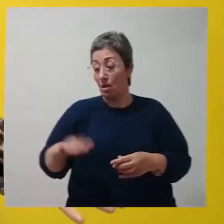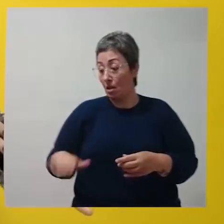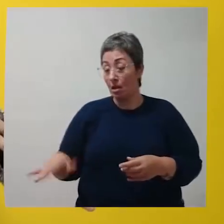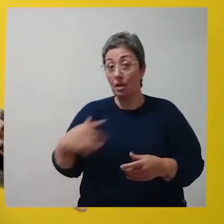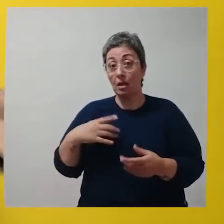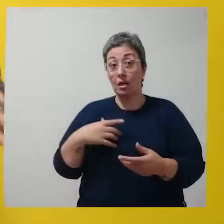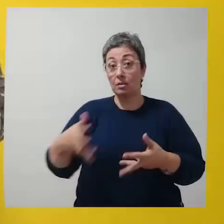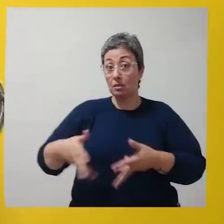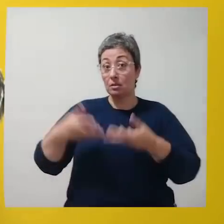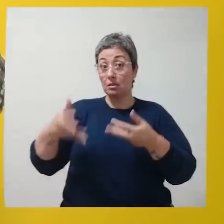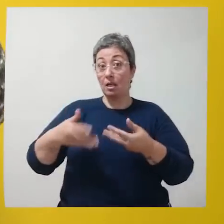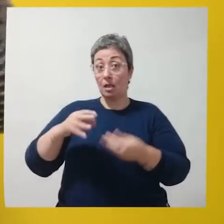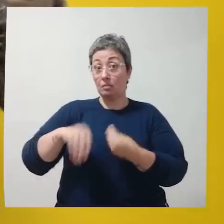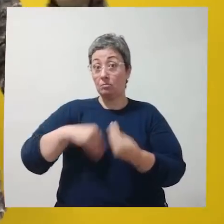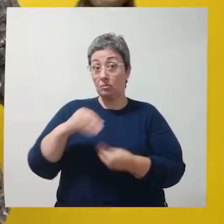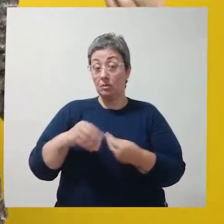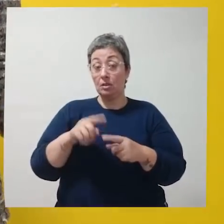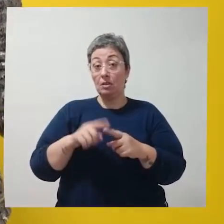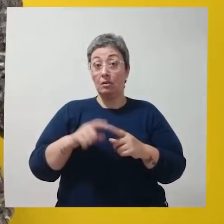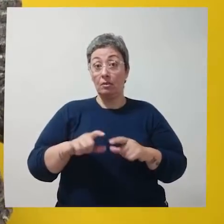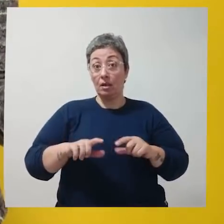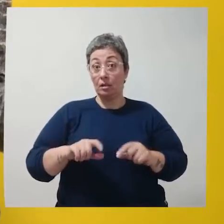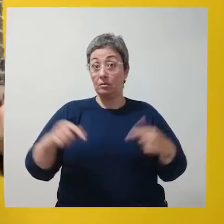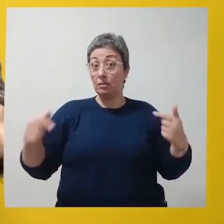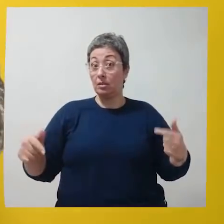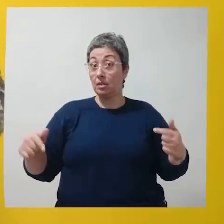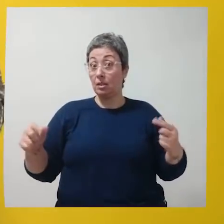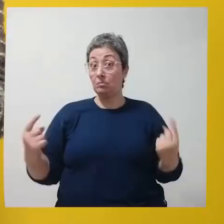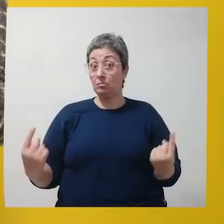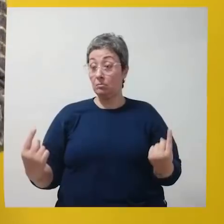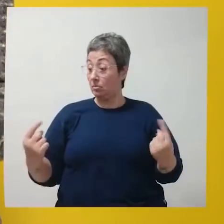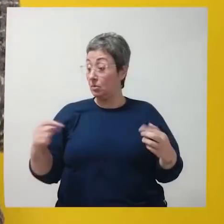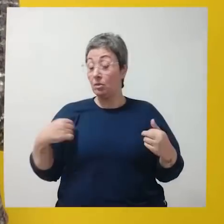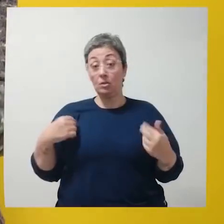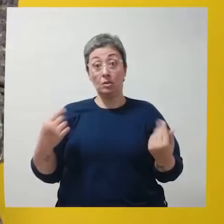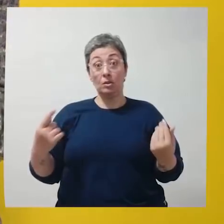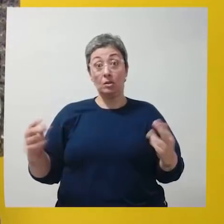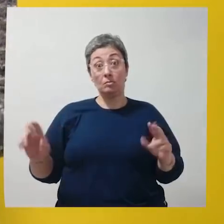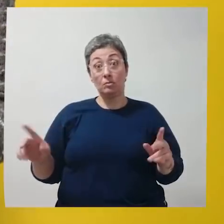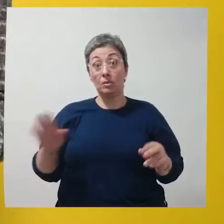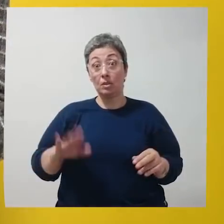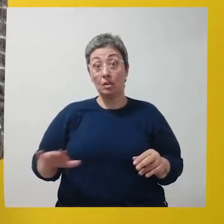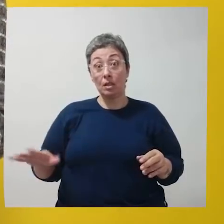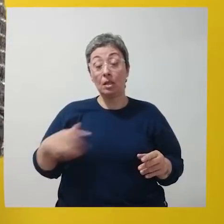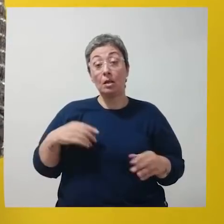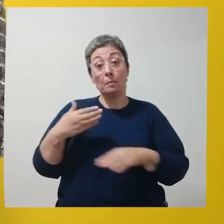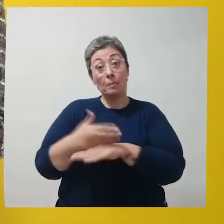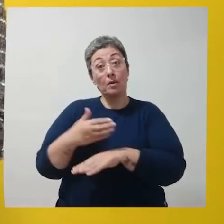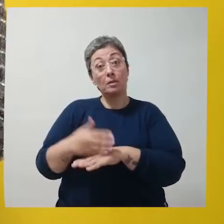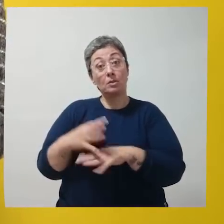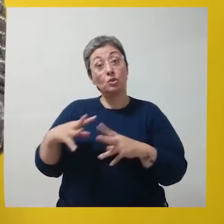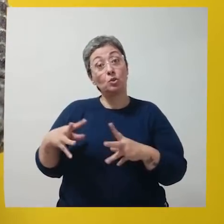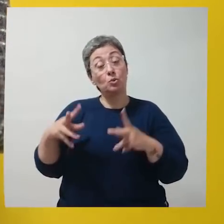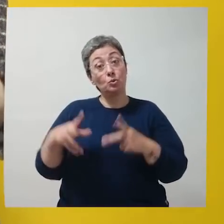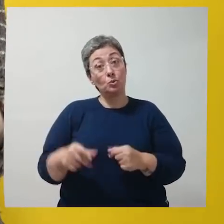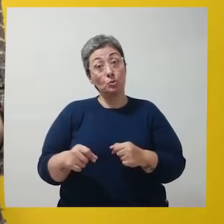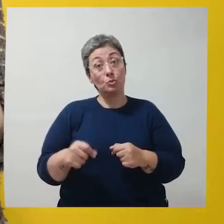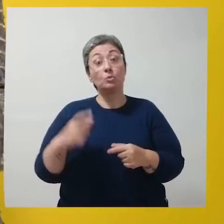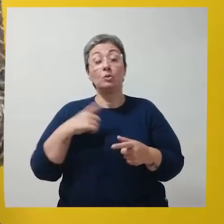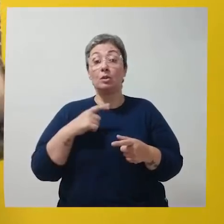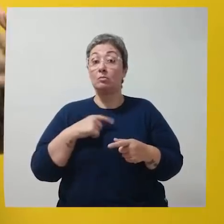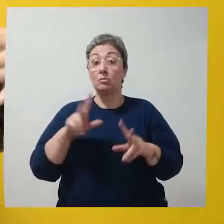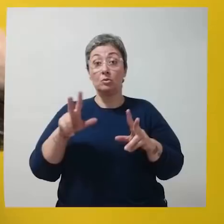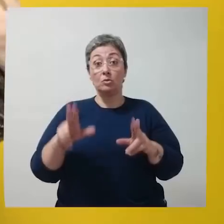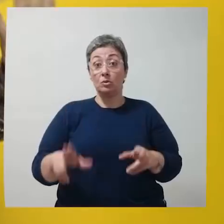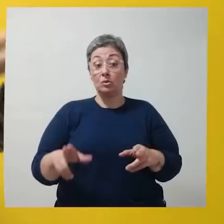uma salada. Ou seja, nós vamos dividir essa atividade, fazendo com que essa criança participe de toda a atividade. É a mesma